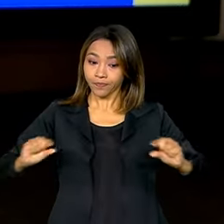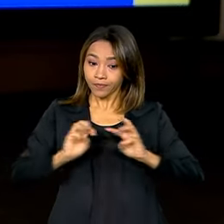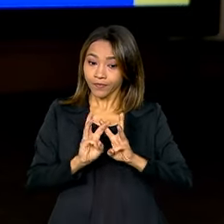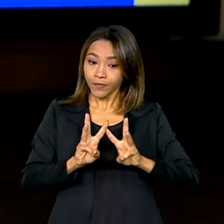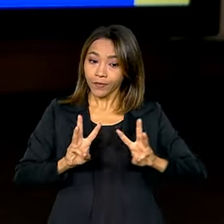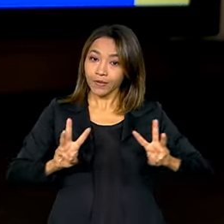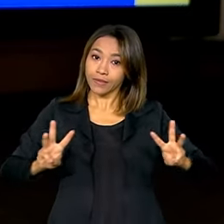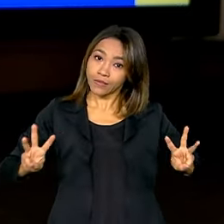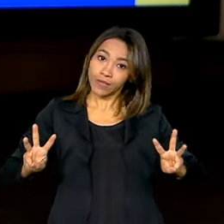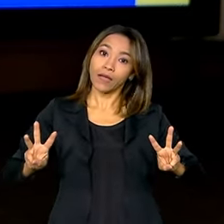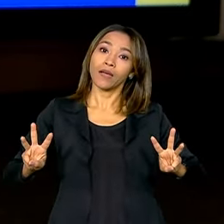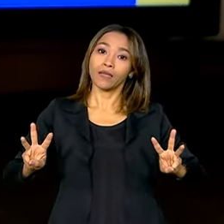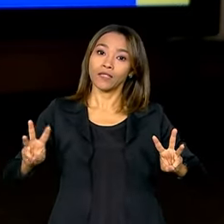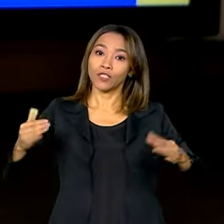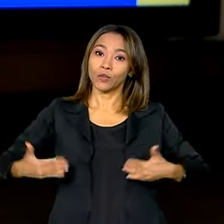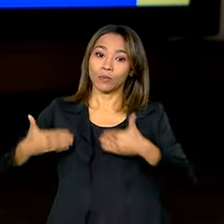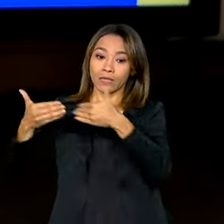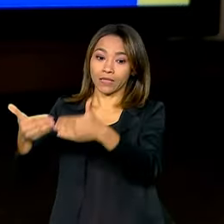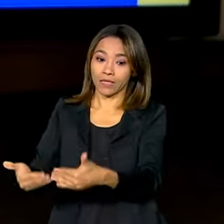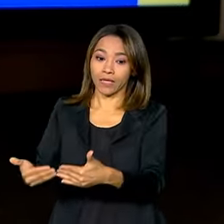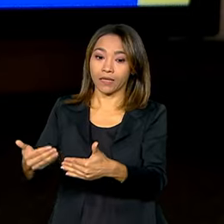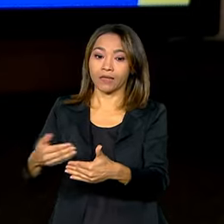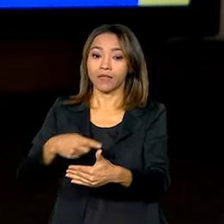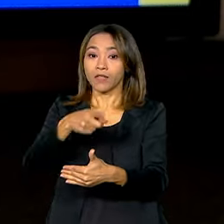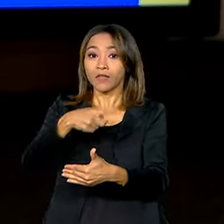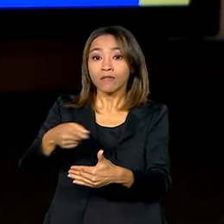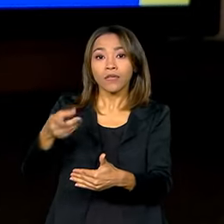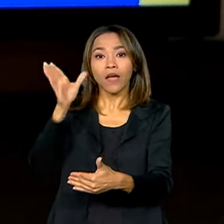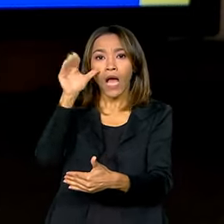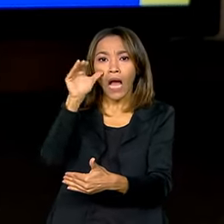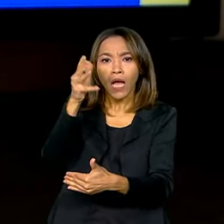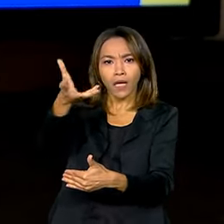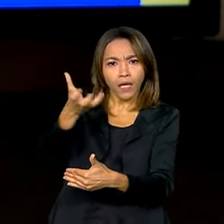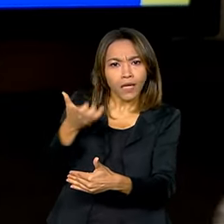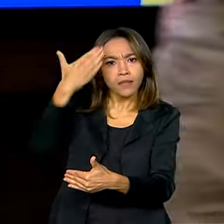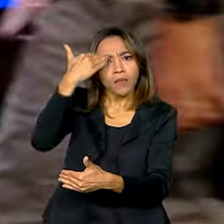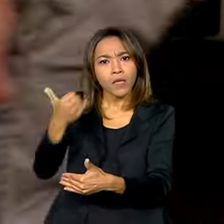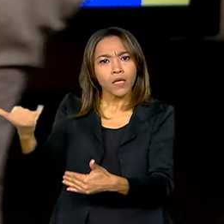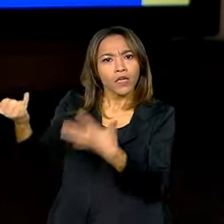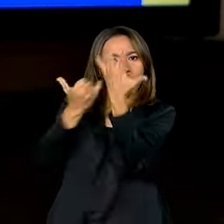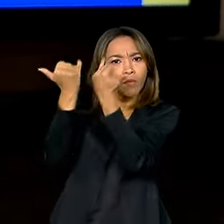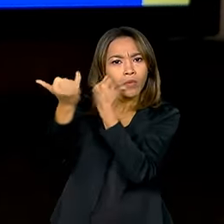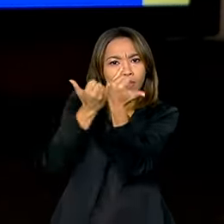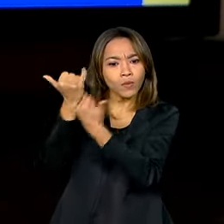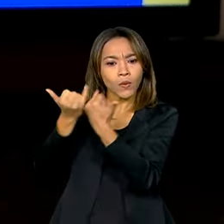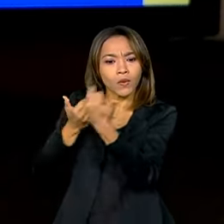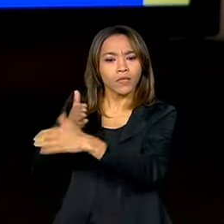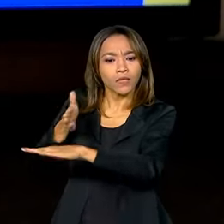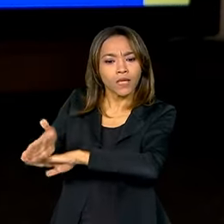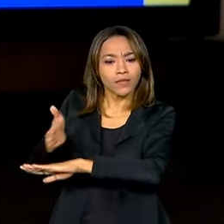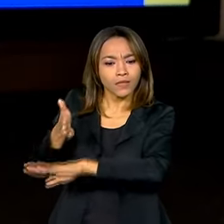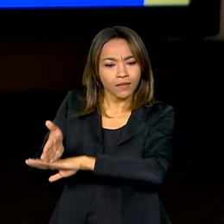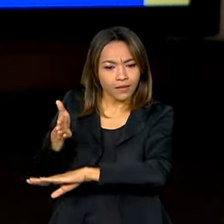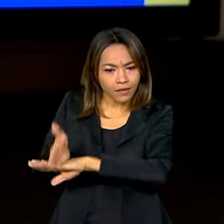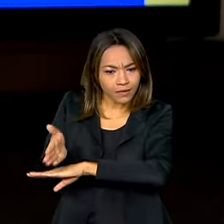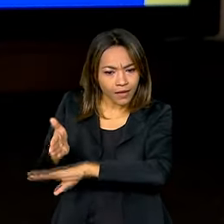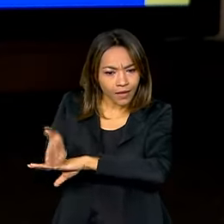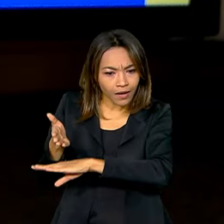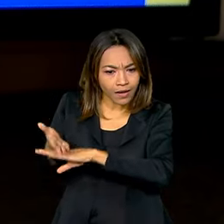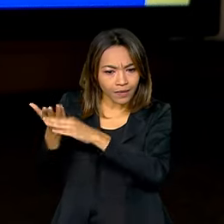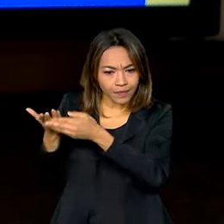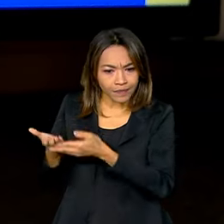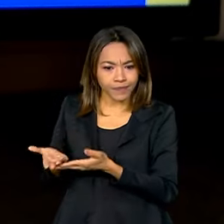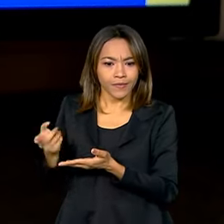gov.br/mpa. Né? Quem quiser acessar aí todas as notícias do Ministério, basta acessar